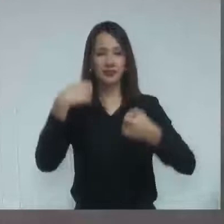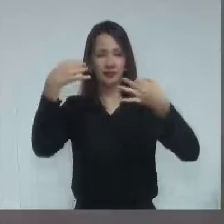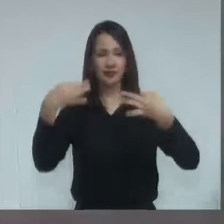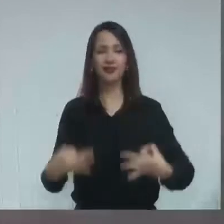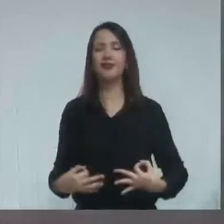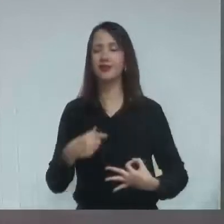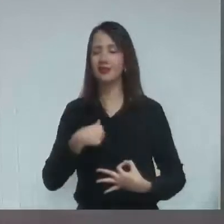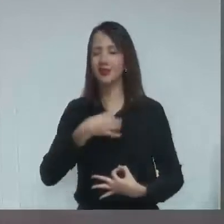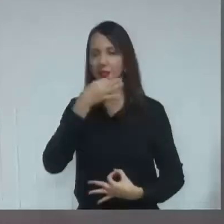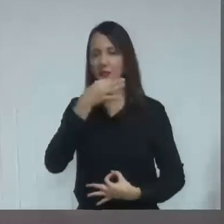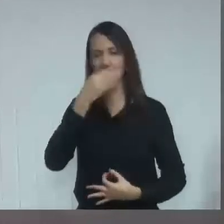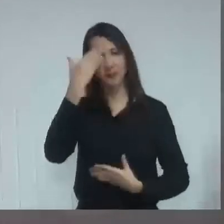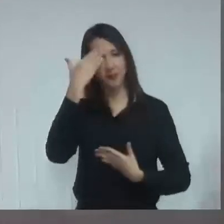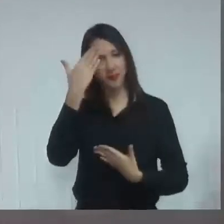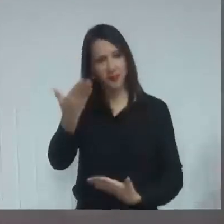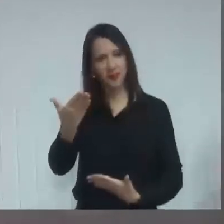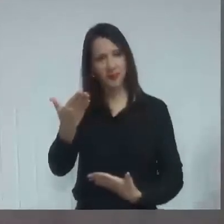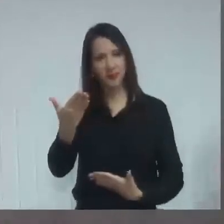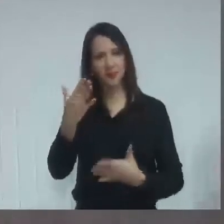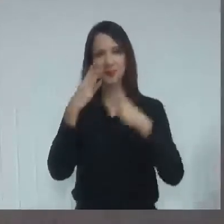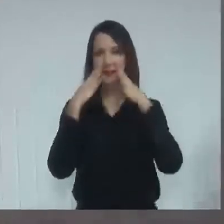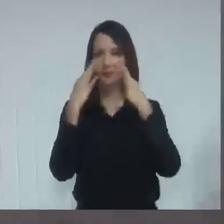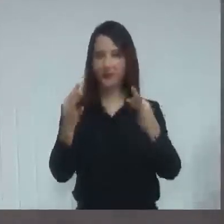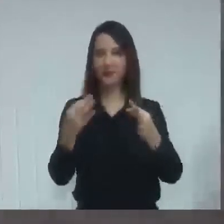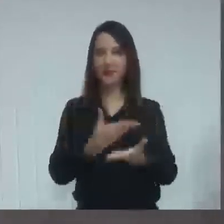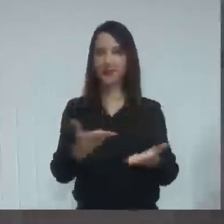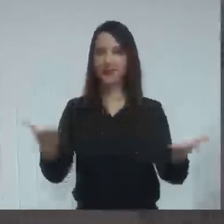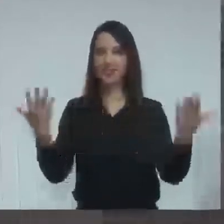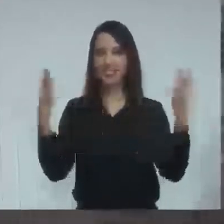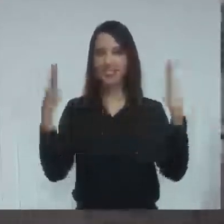a minha posição aqui nessa noite. Agradeço a atenção de todos.